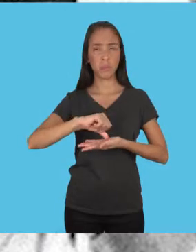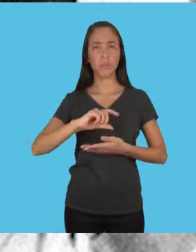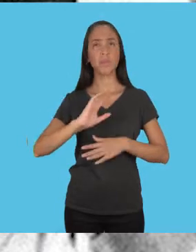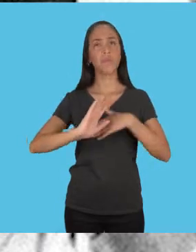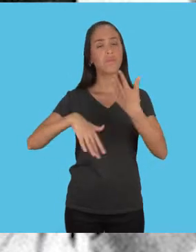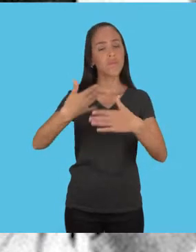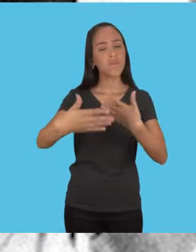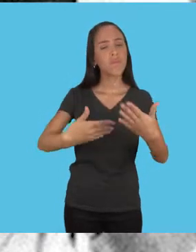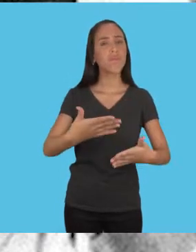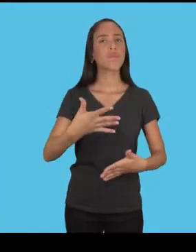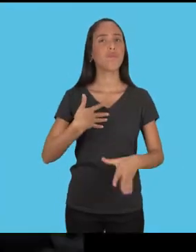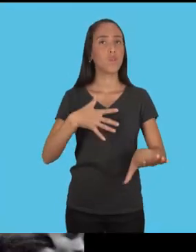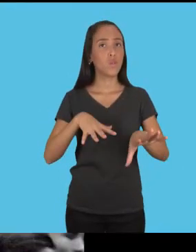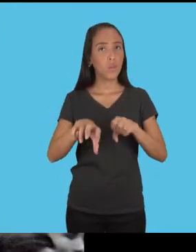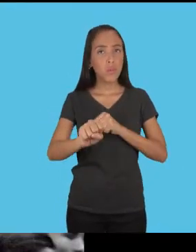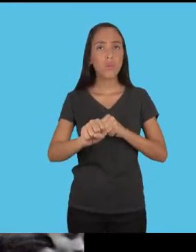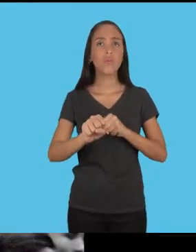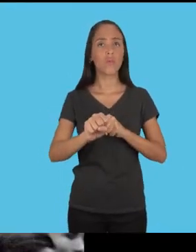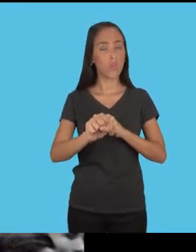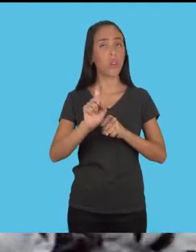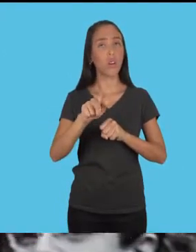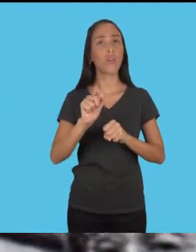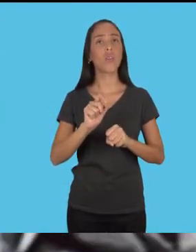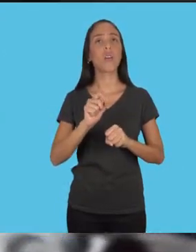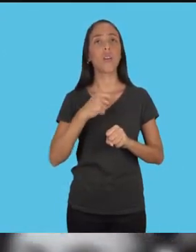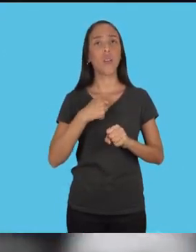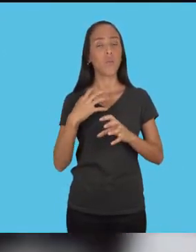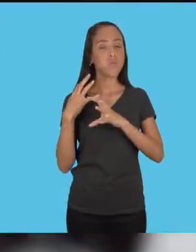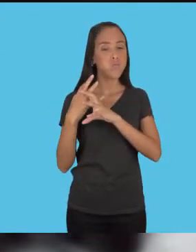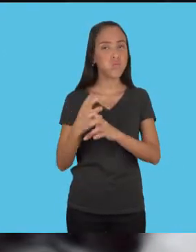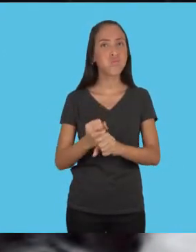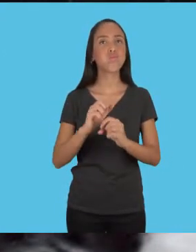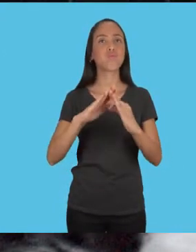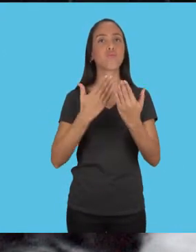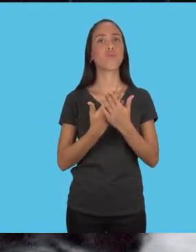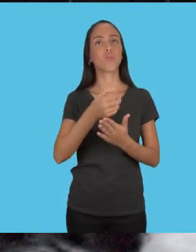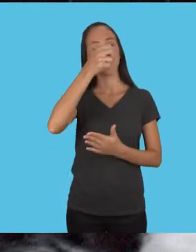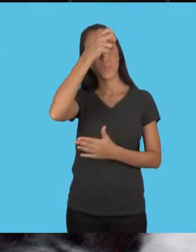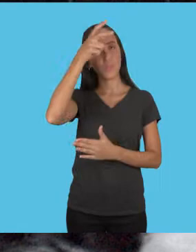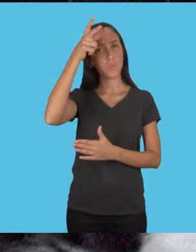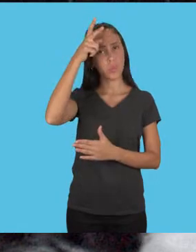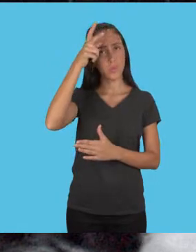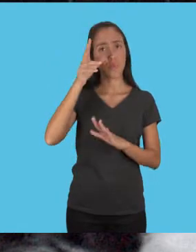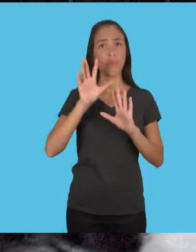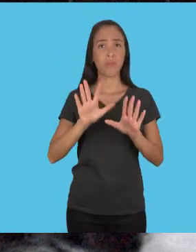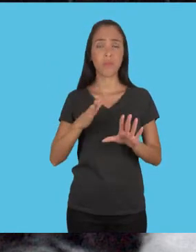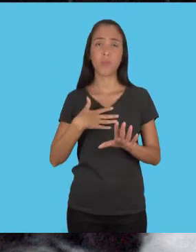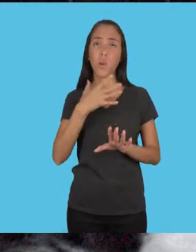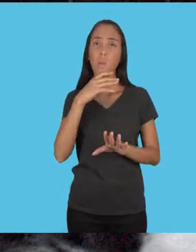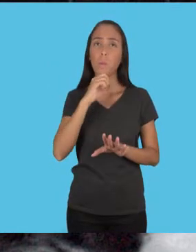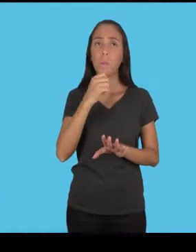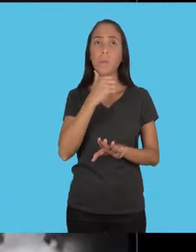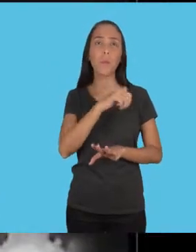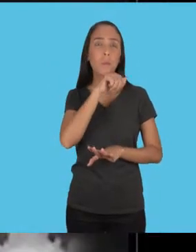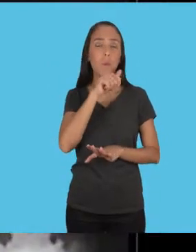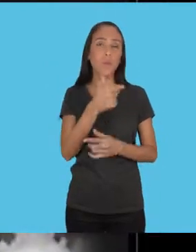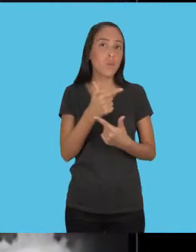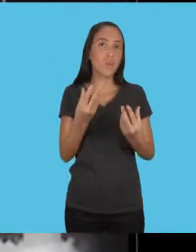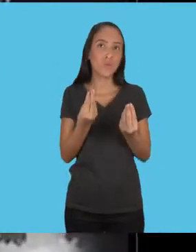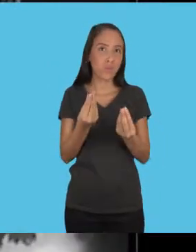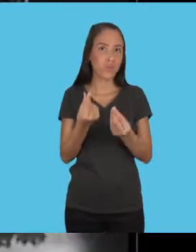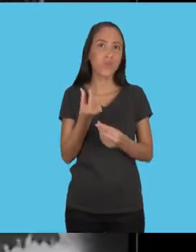daí, toda a minha formação foi feita em escola pública. De modo que, apesar de meus pais não terem muitos